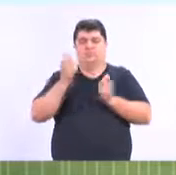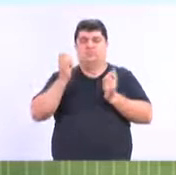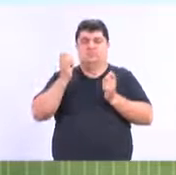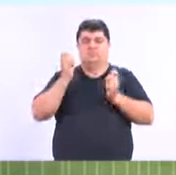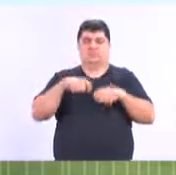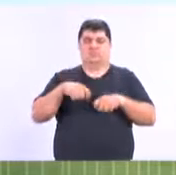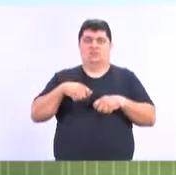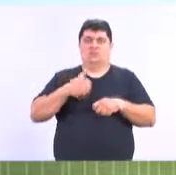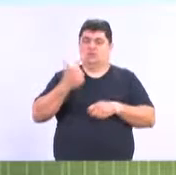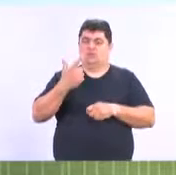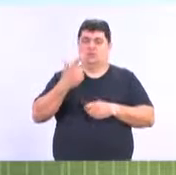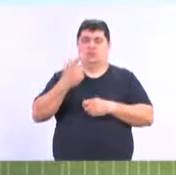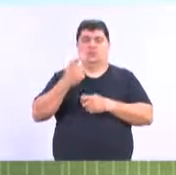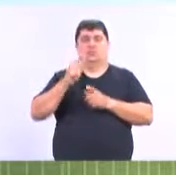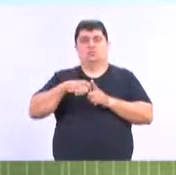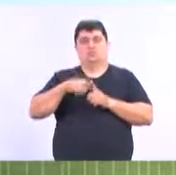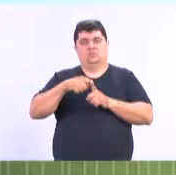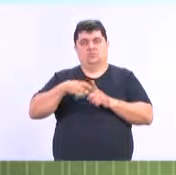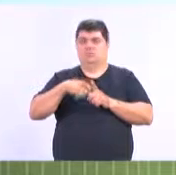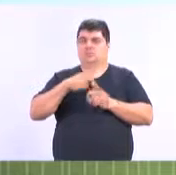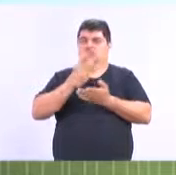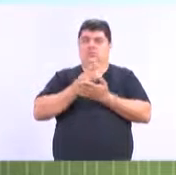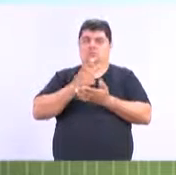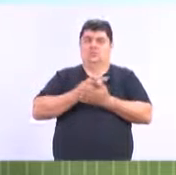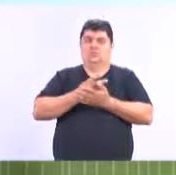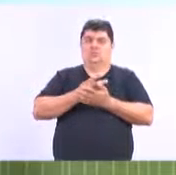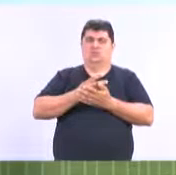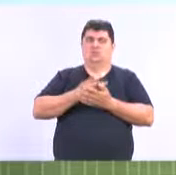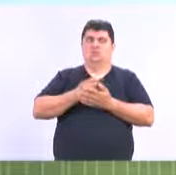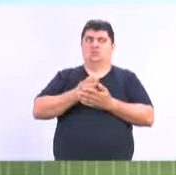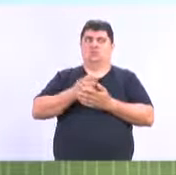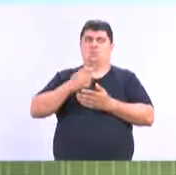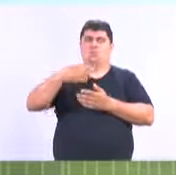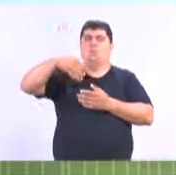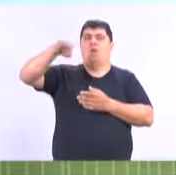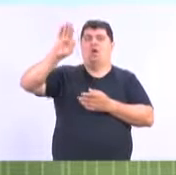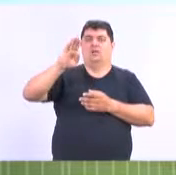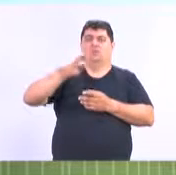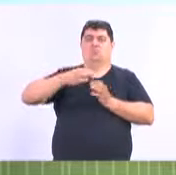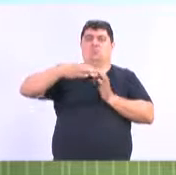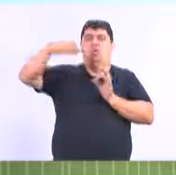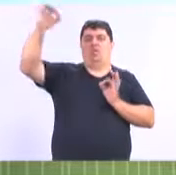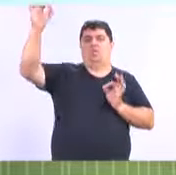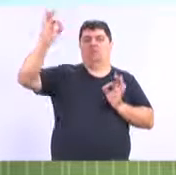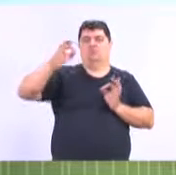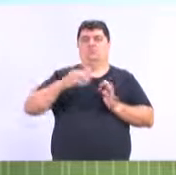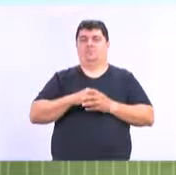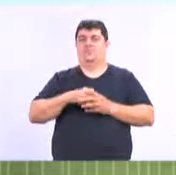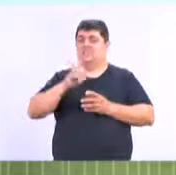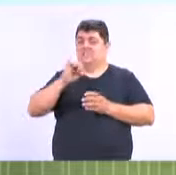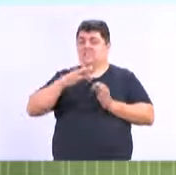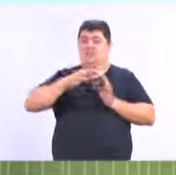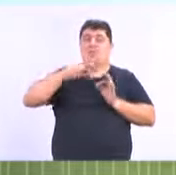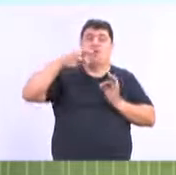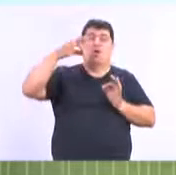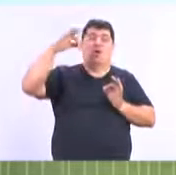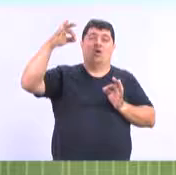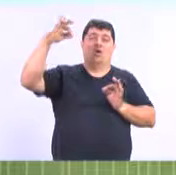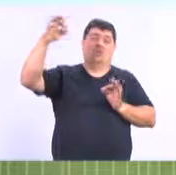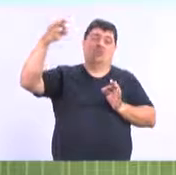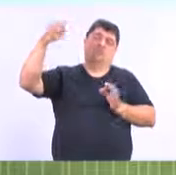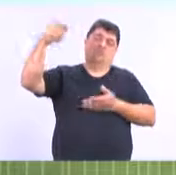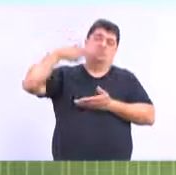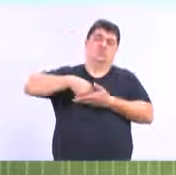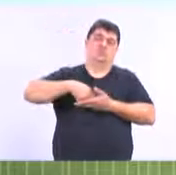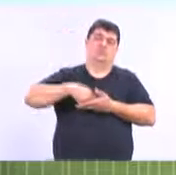com a teoria dos 12 meses. Passou de 12 meses é o quê? Longo prazo. Até 12 meses é curto prazo. Sendo longo prazo, a